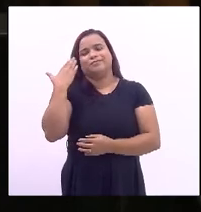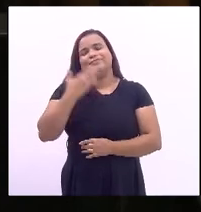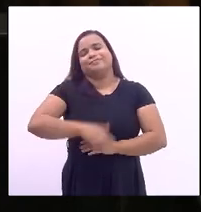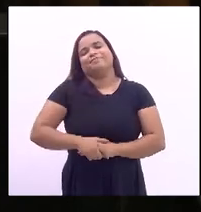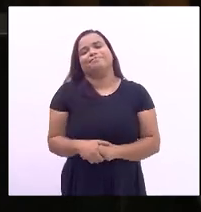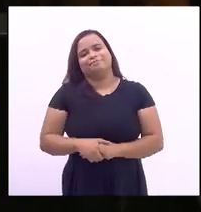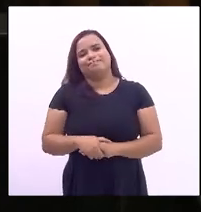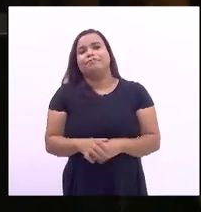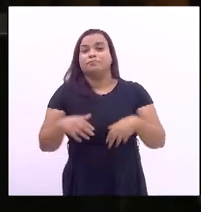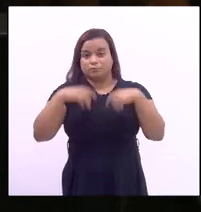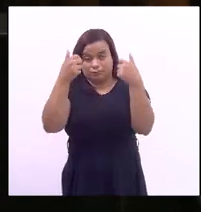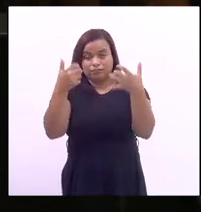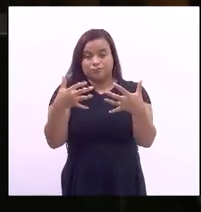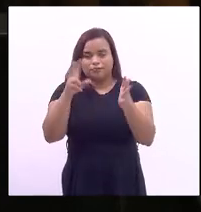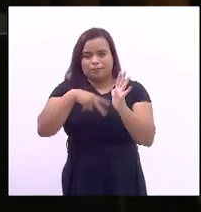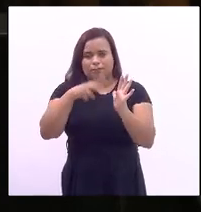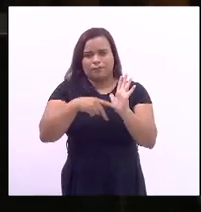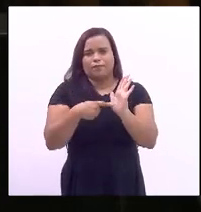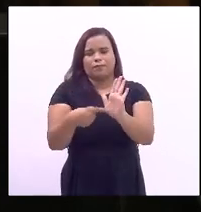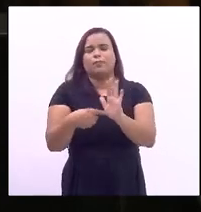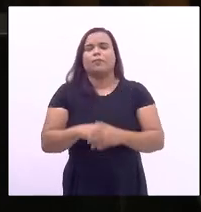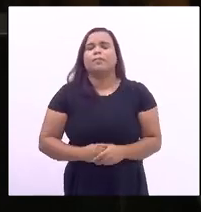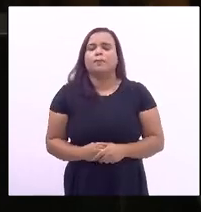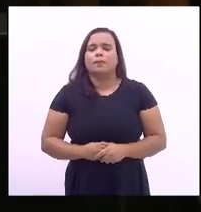deixa eu ler para vocês